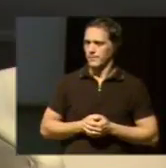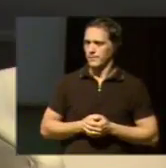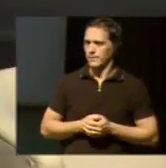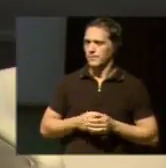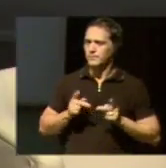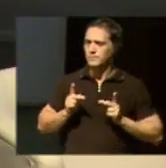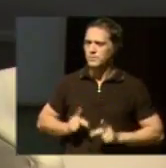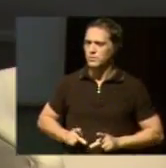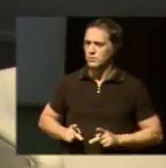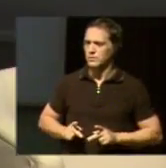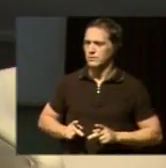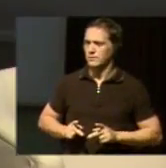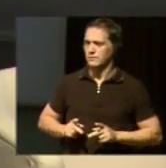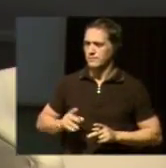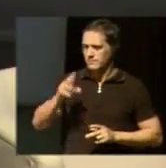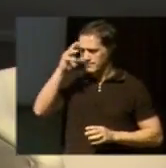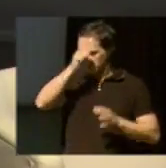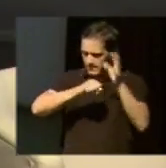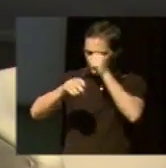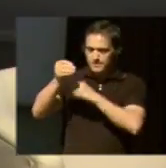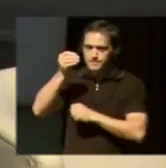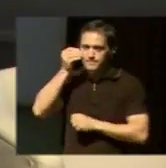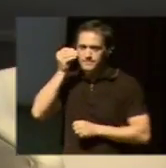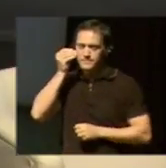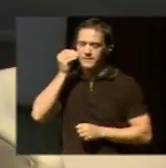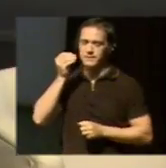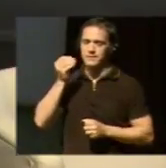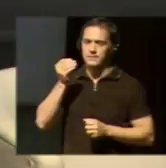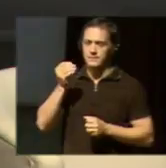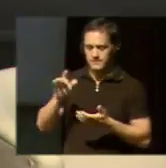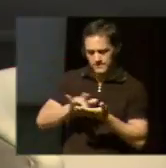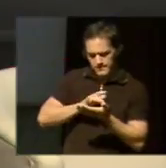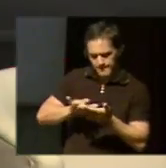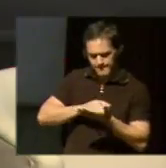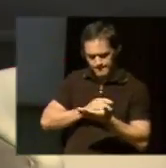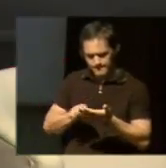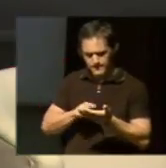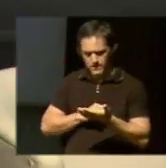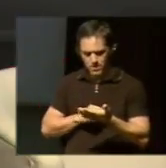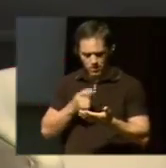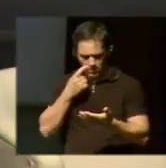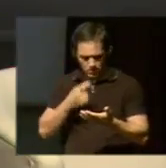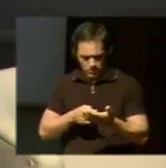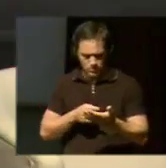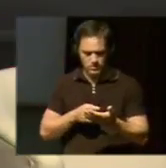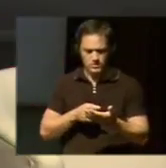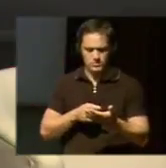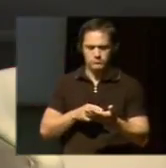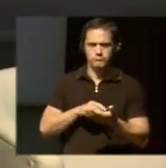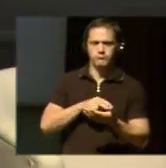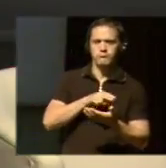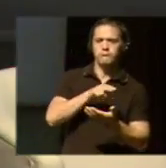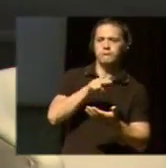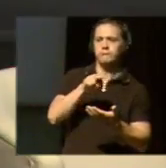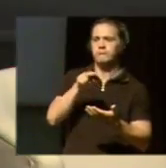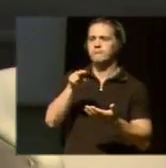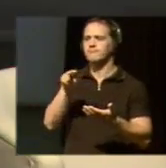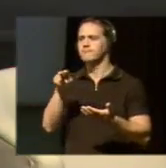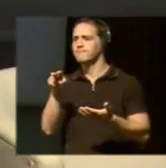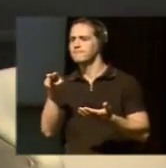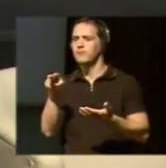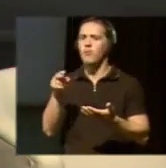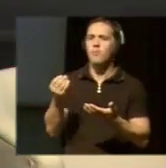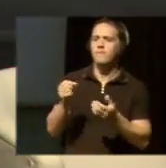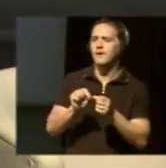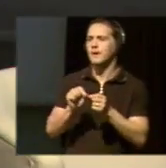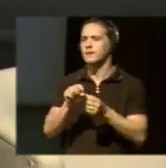As pessoas aprendem a experimentar no seu tablet e olham por cima dos ombros dos outros para ver como é que